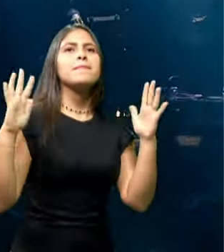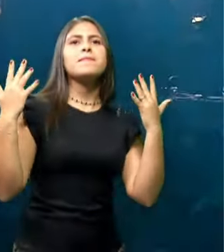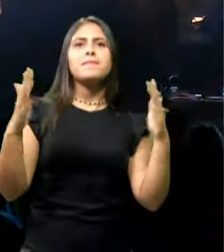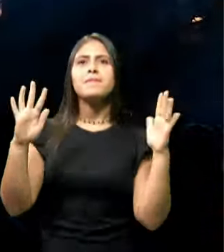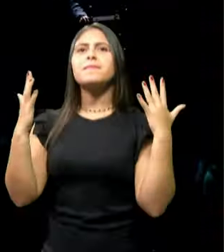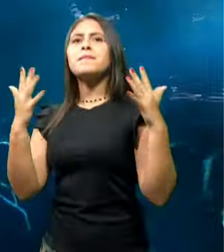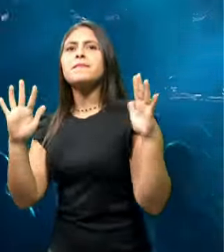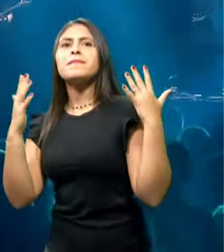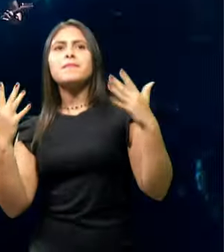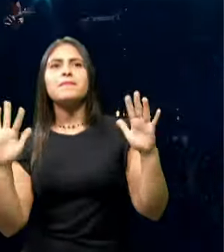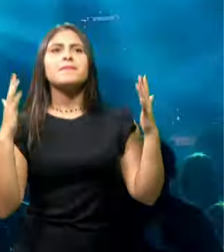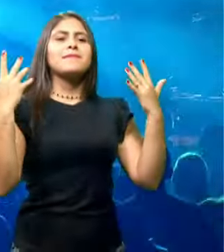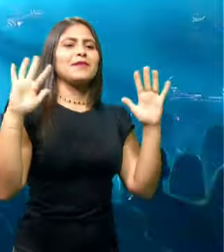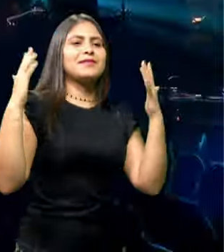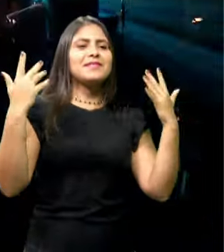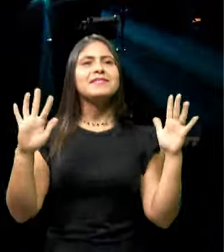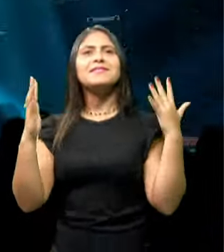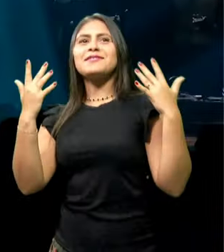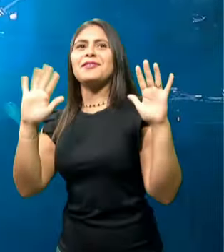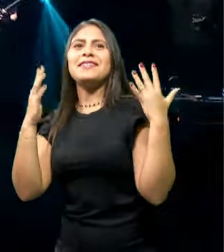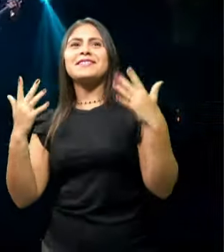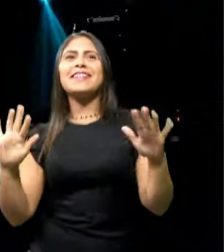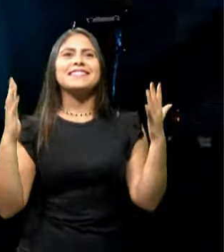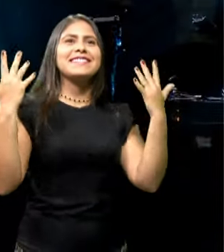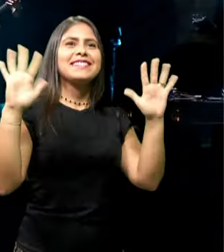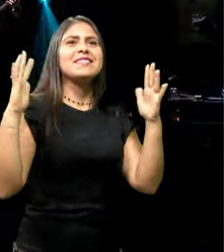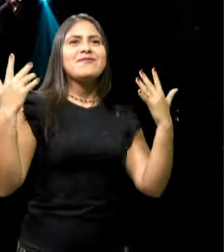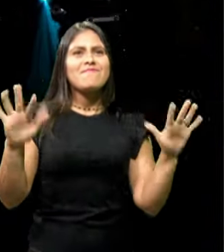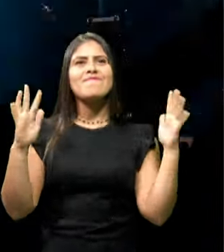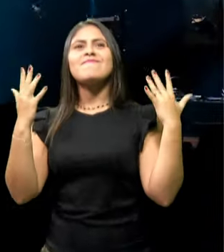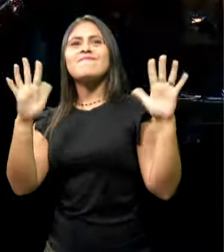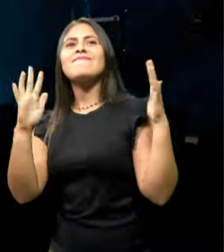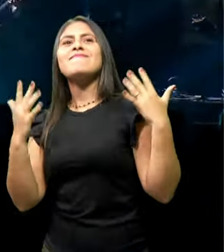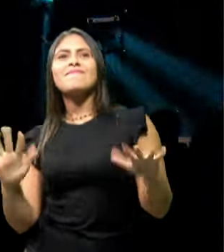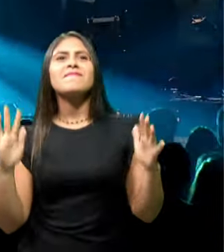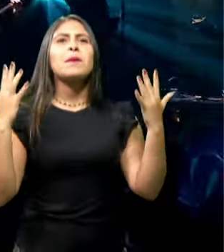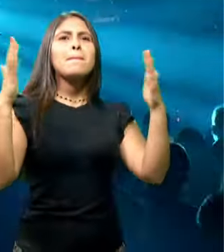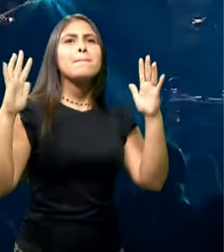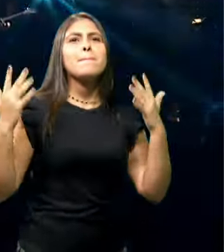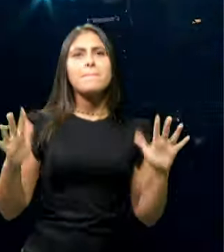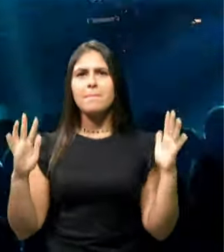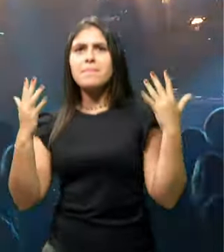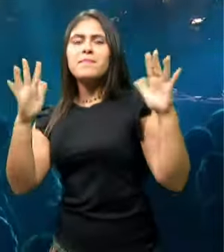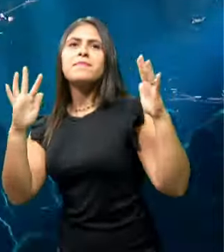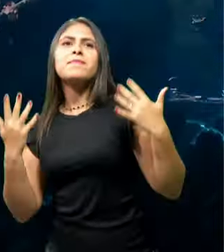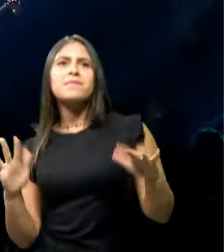Santo.